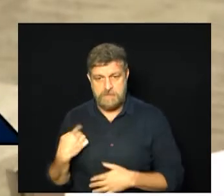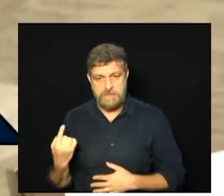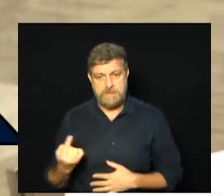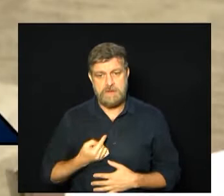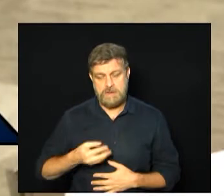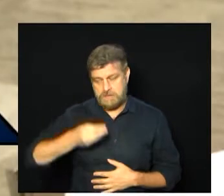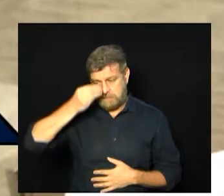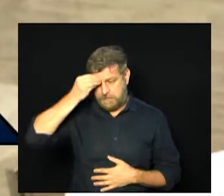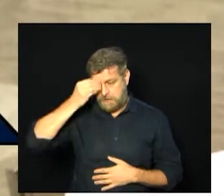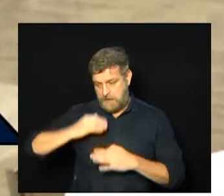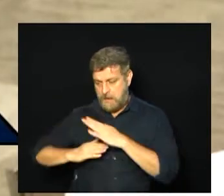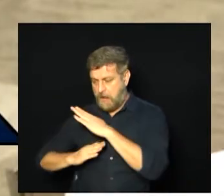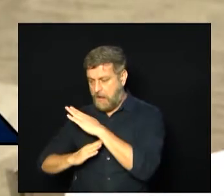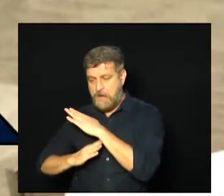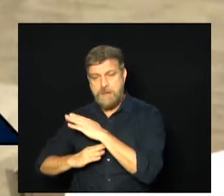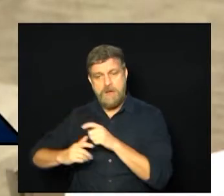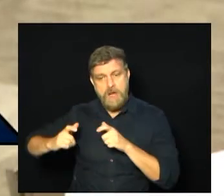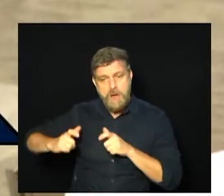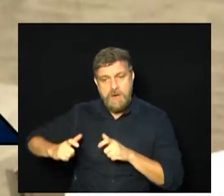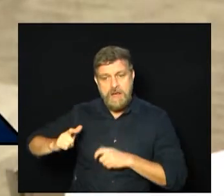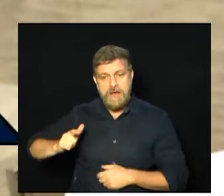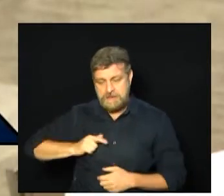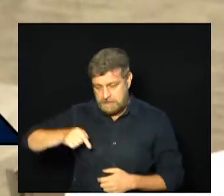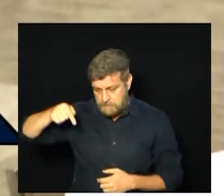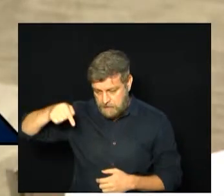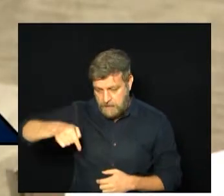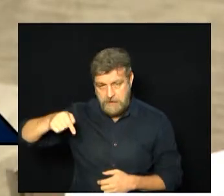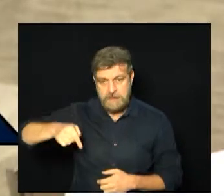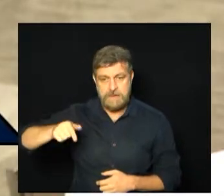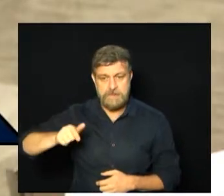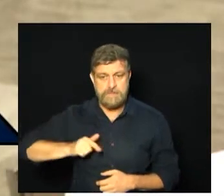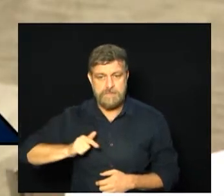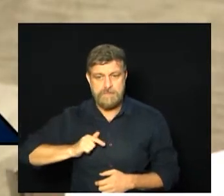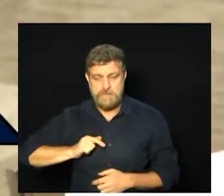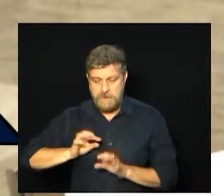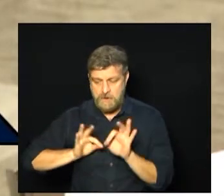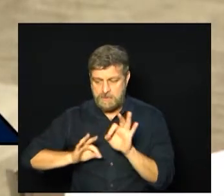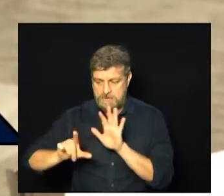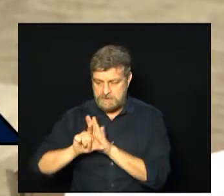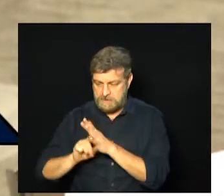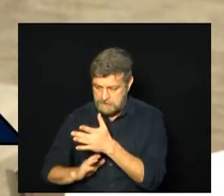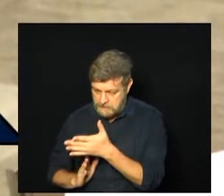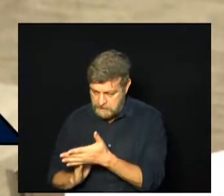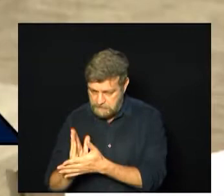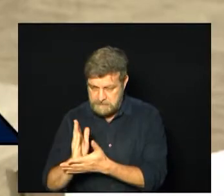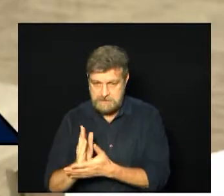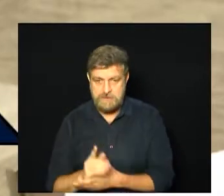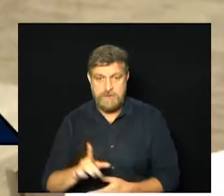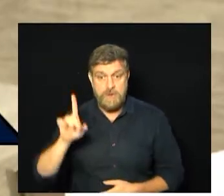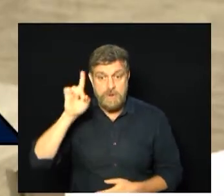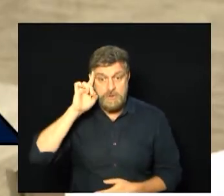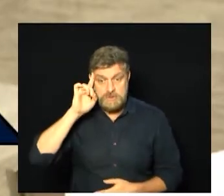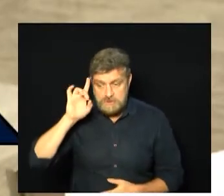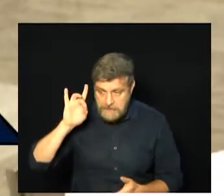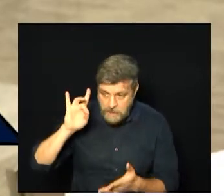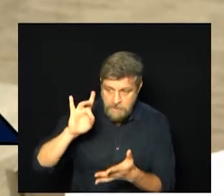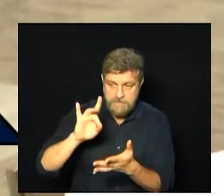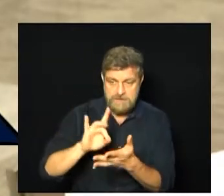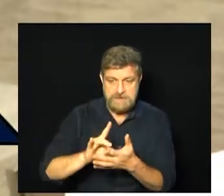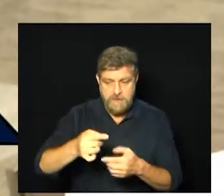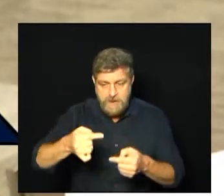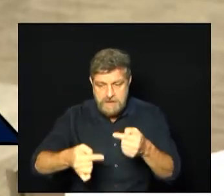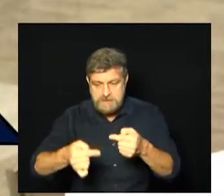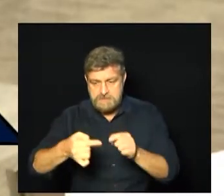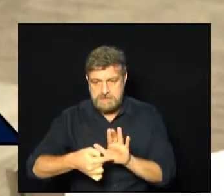entende que a Câmara dos Vereadores, trazendo esse projeto de lei, aprovando e colocando no calendário oficial do município a discussão